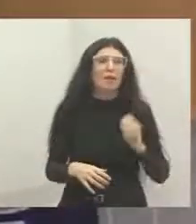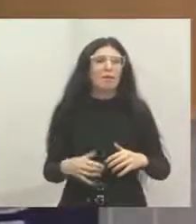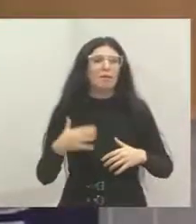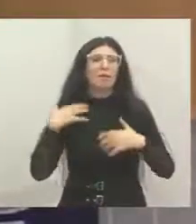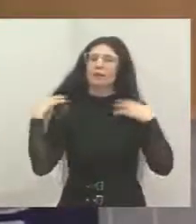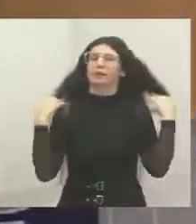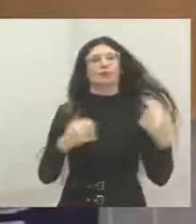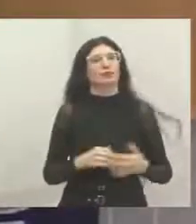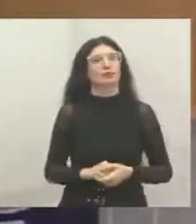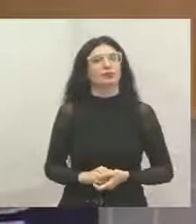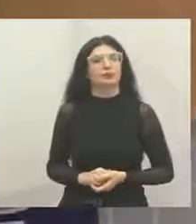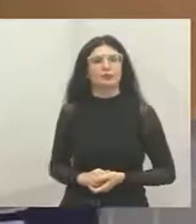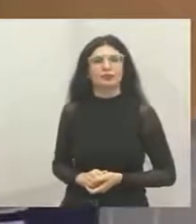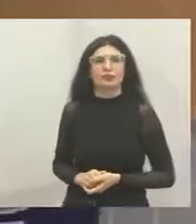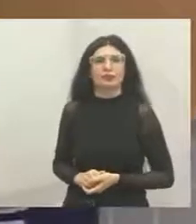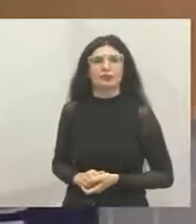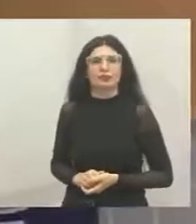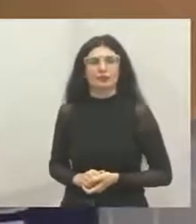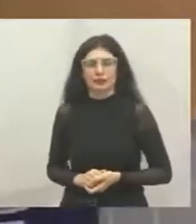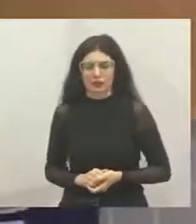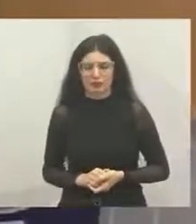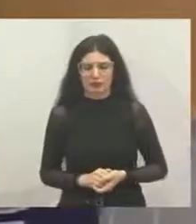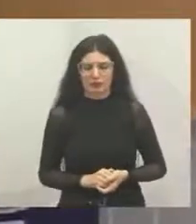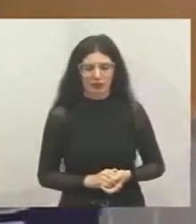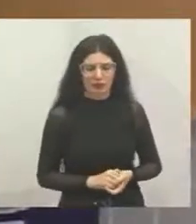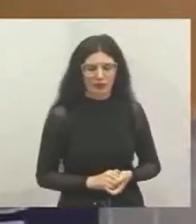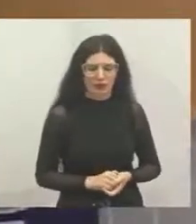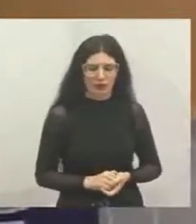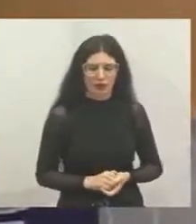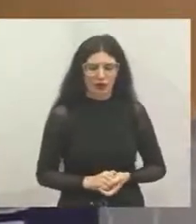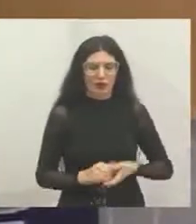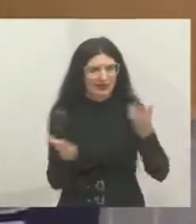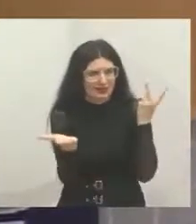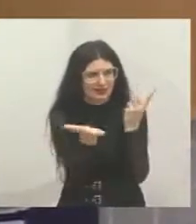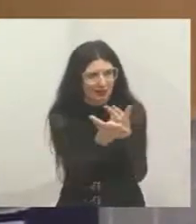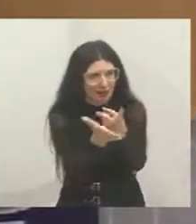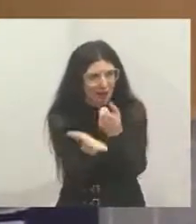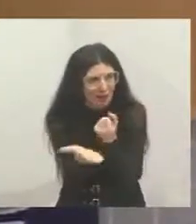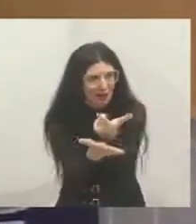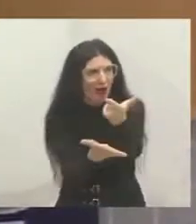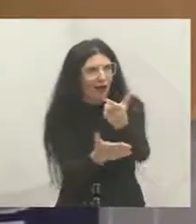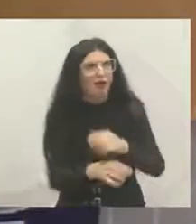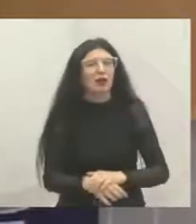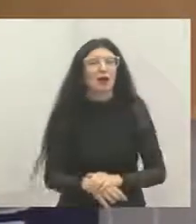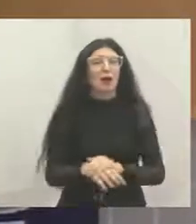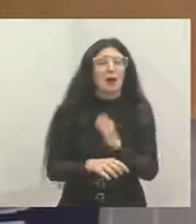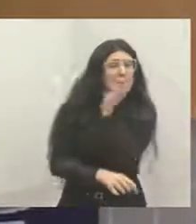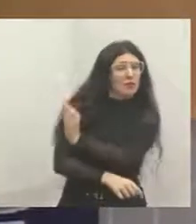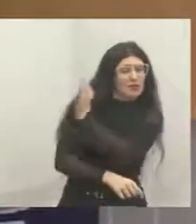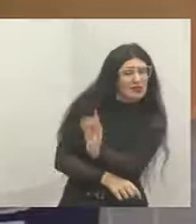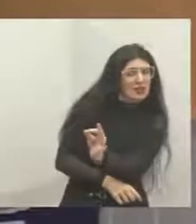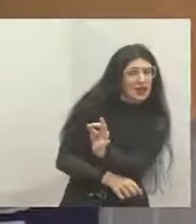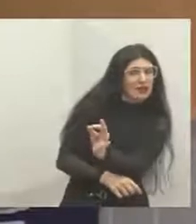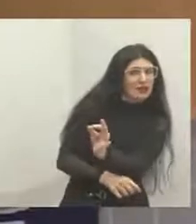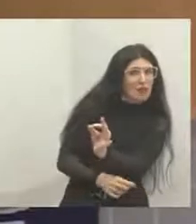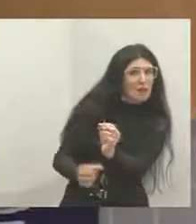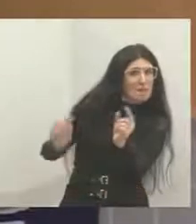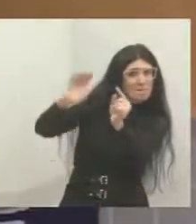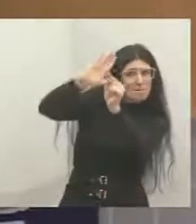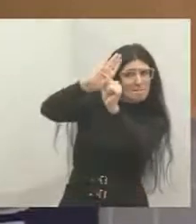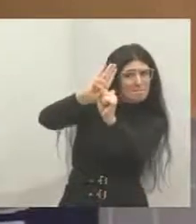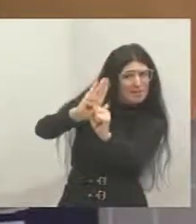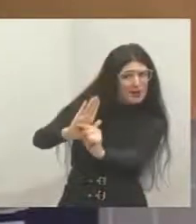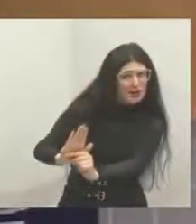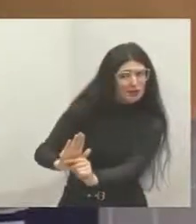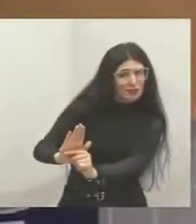como elasticizou um pouquinho mais, aumentou a receita, você tem o percentual menor. Então não houve variação